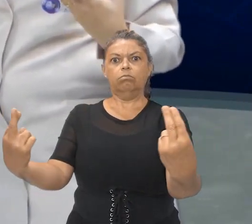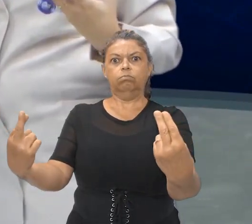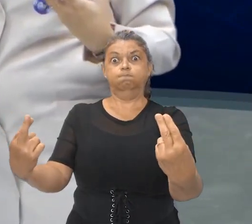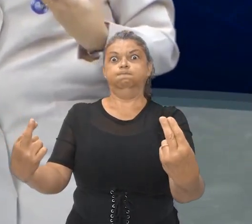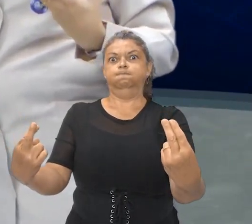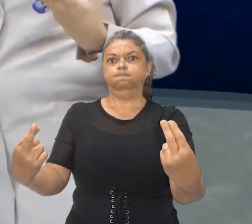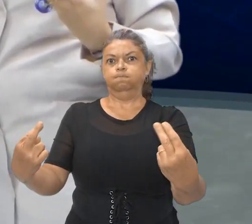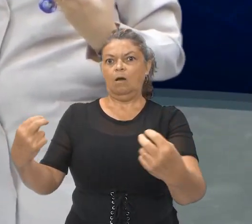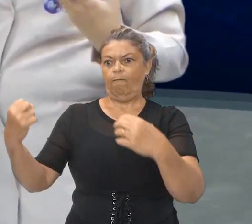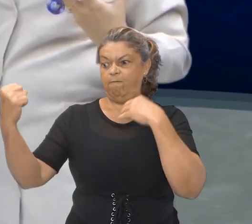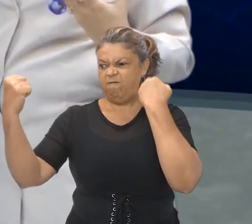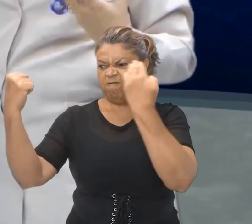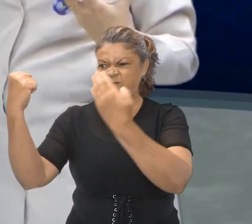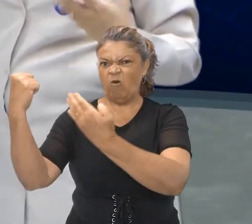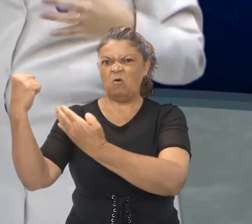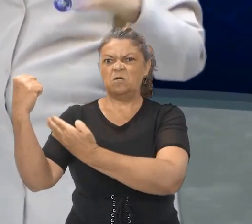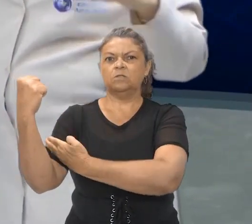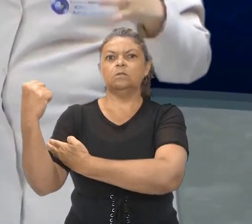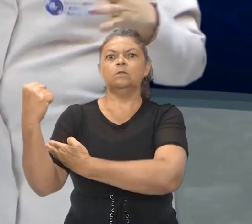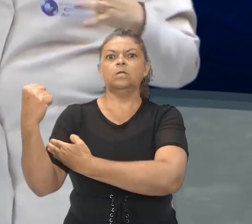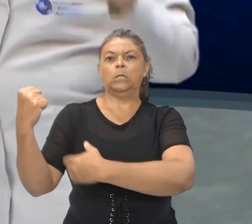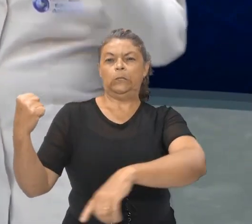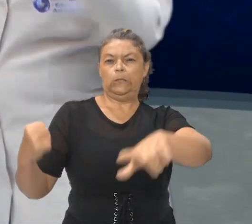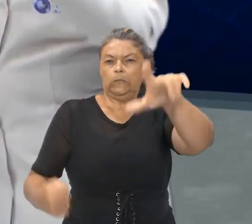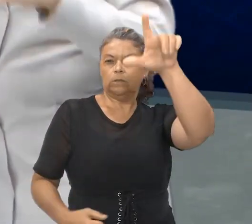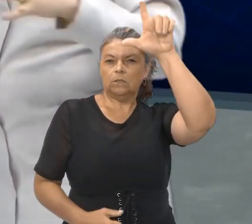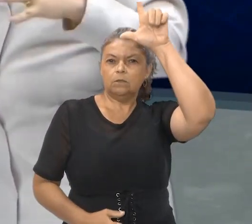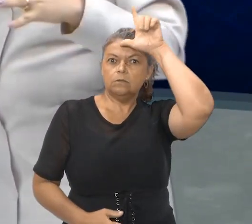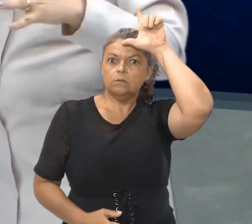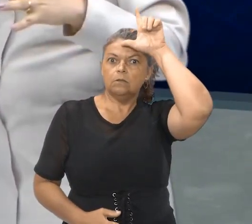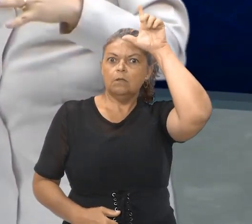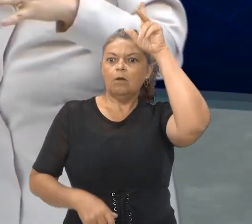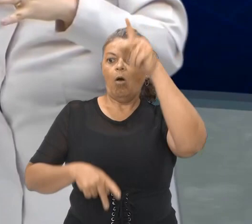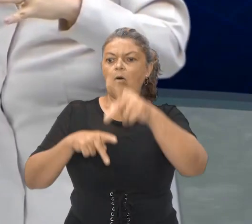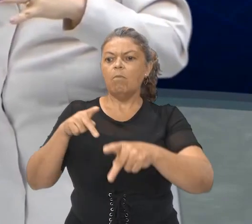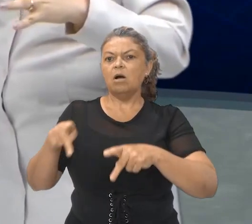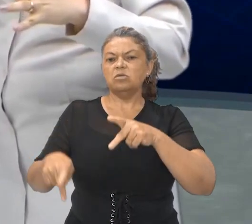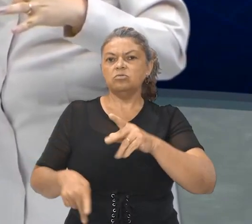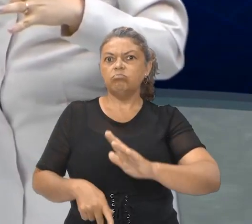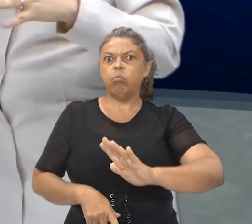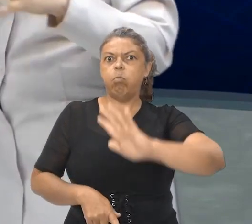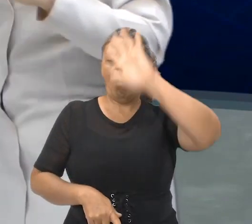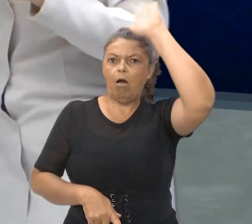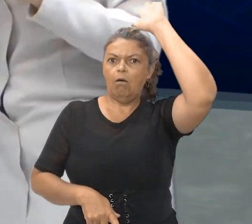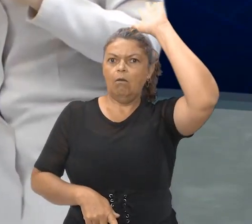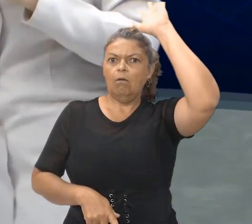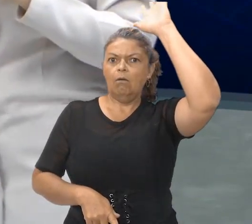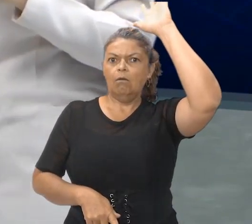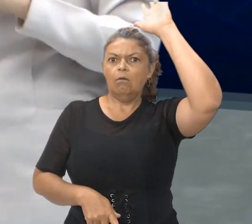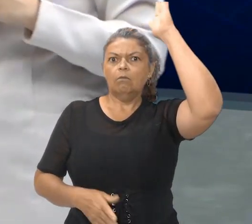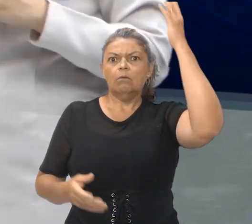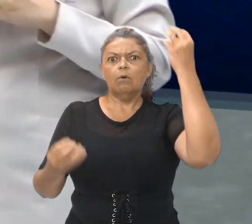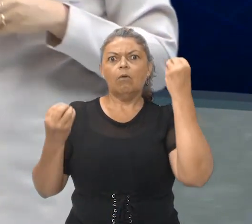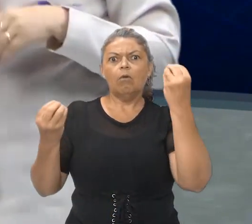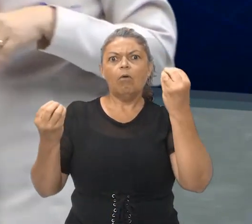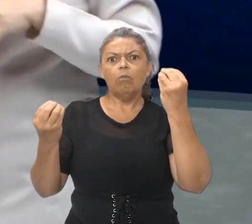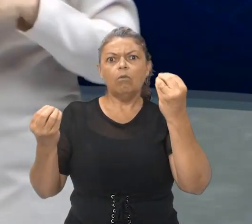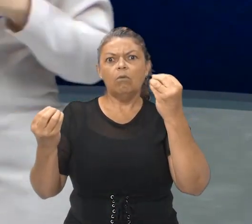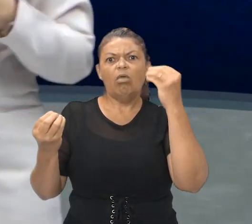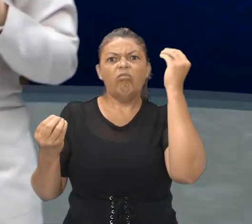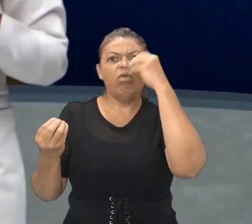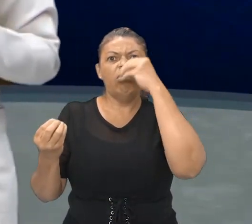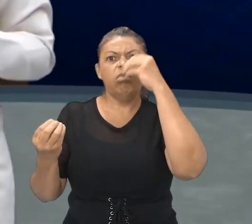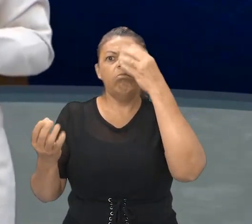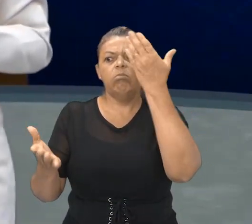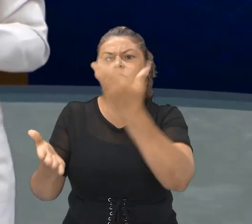quebrando ali a ponte, significando essa chuva que está chegando, Não é verdade? Então a gente percebe aí que